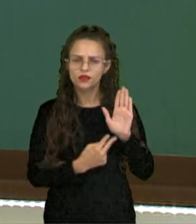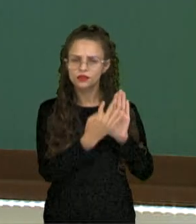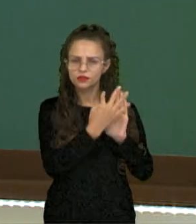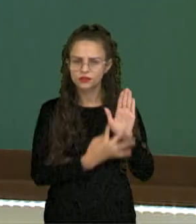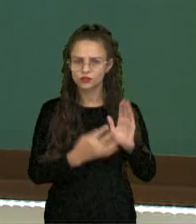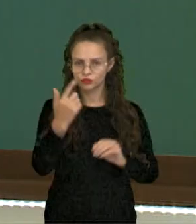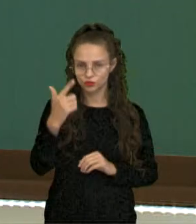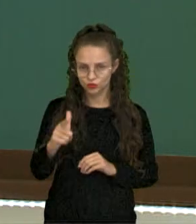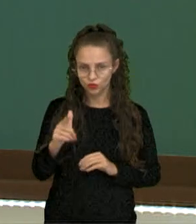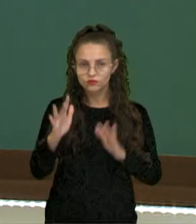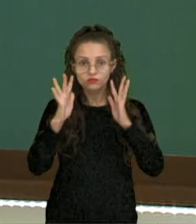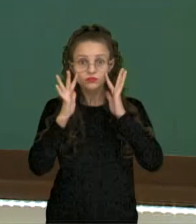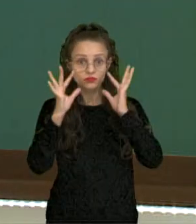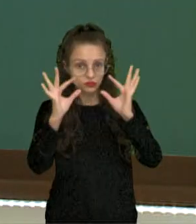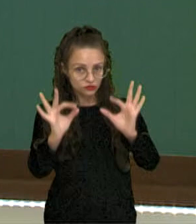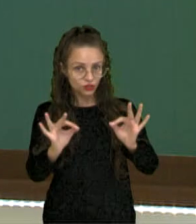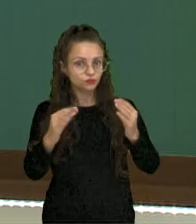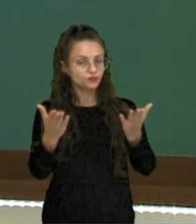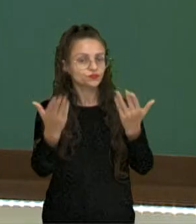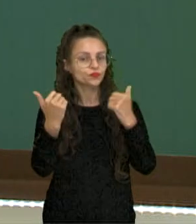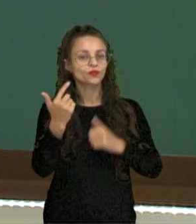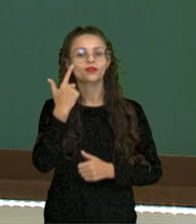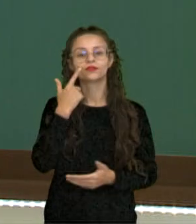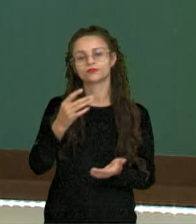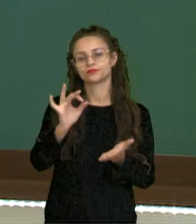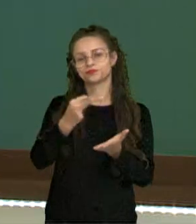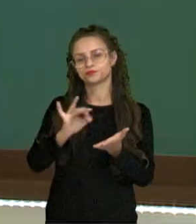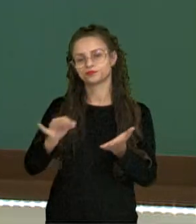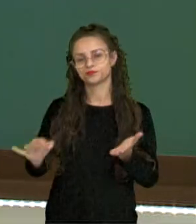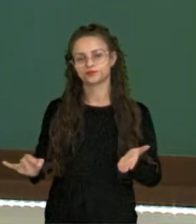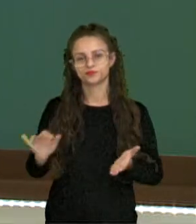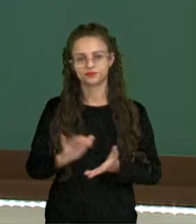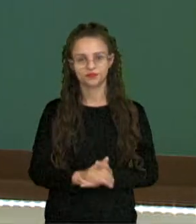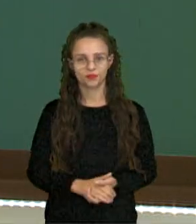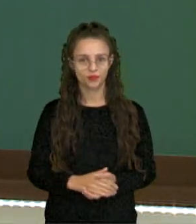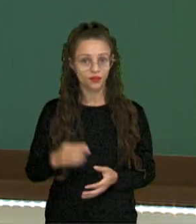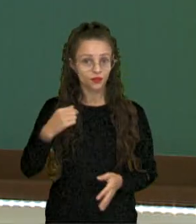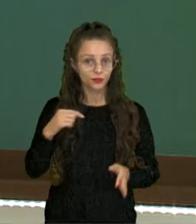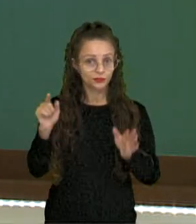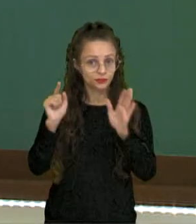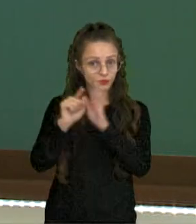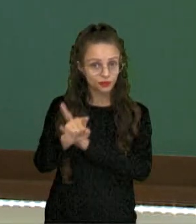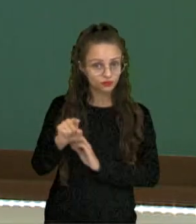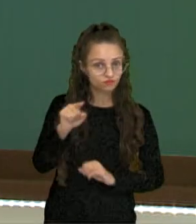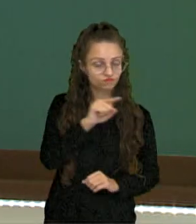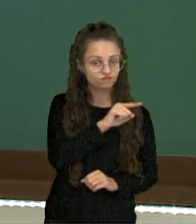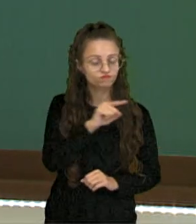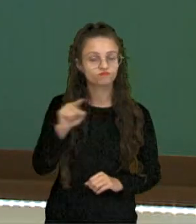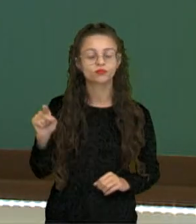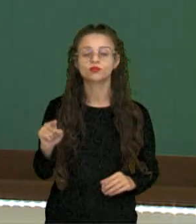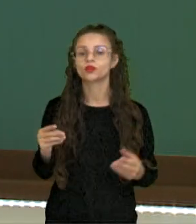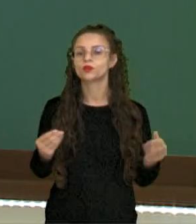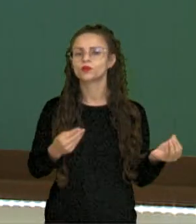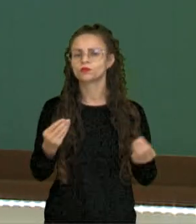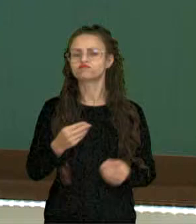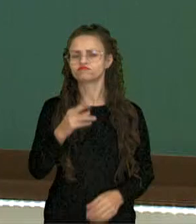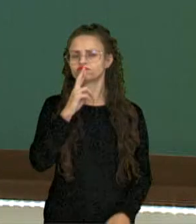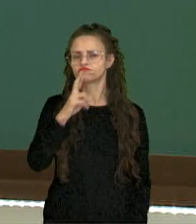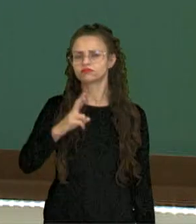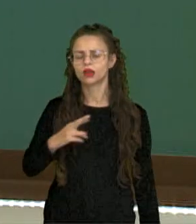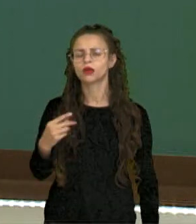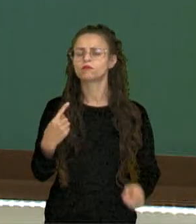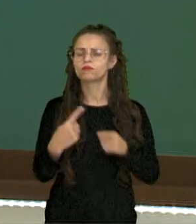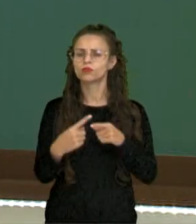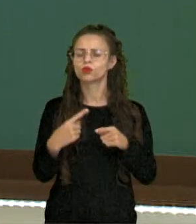se atendo bem às questões? Então, bora lá gabaritar. Ó. Eu te perguntei para você me dizer por que